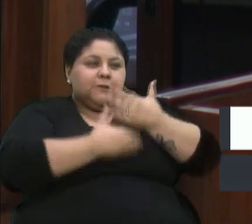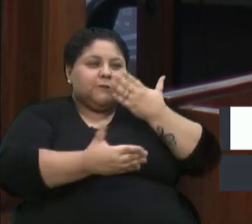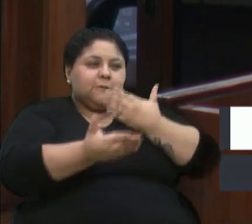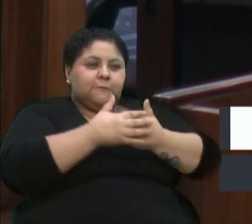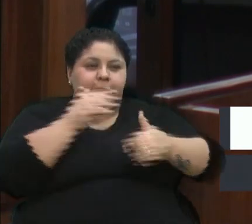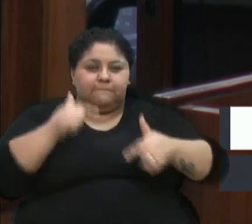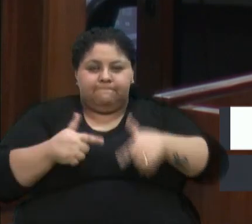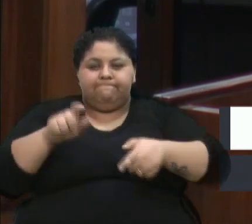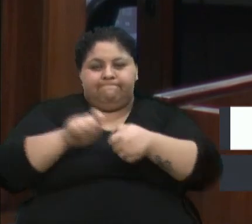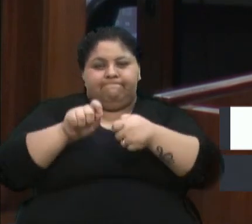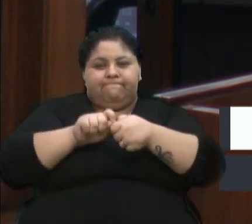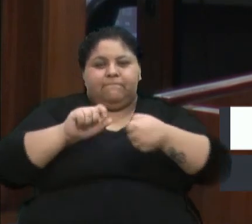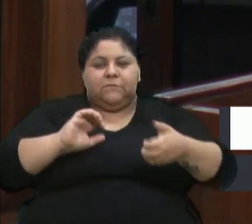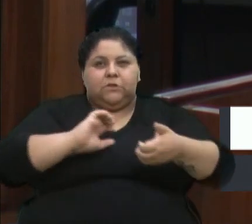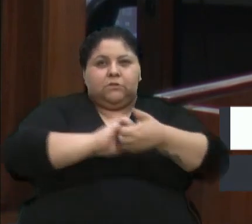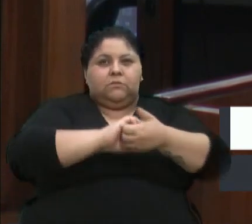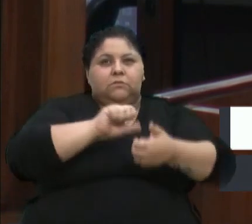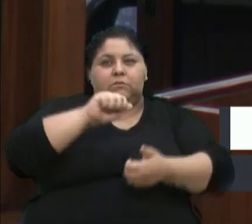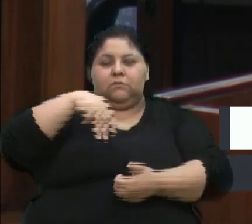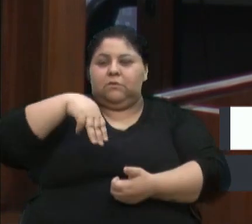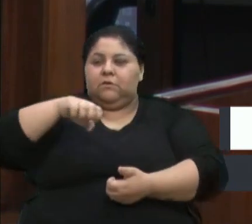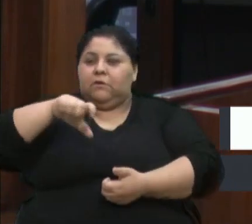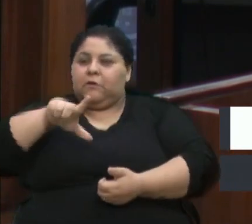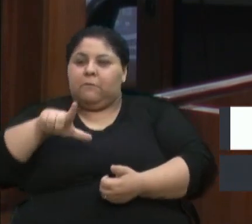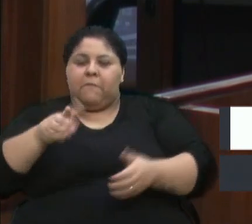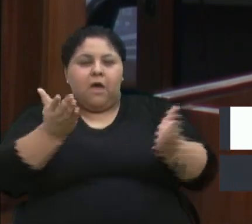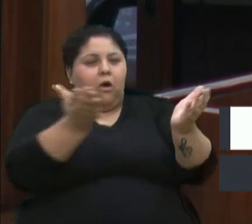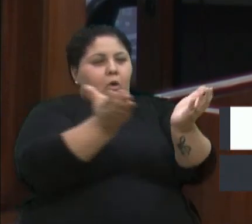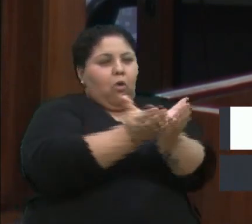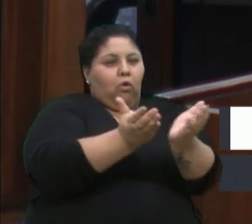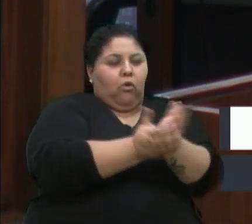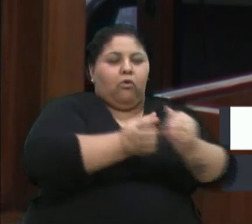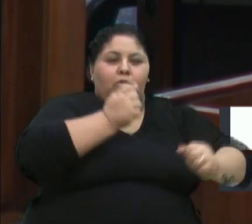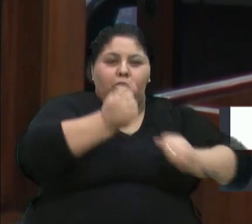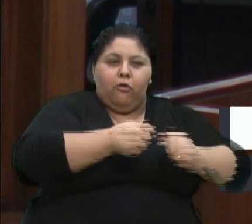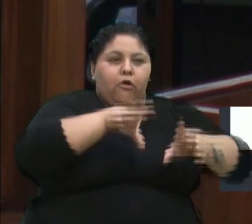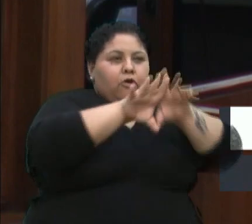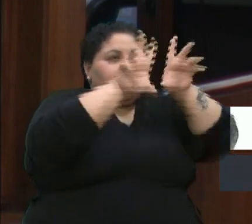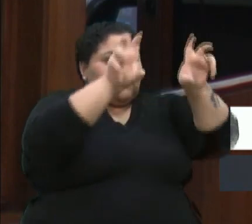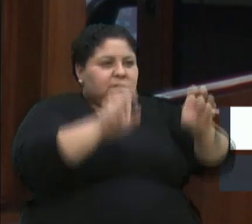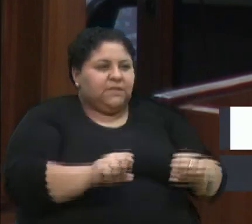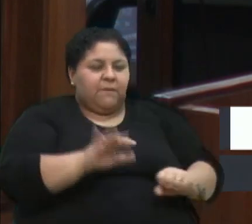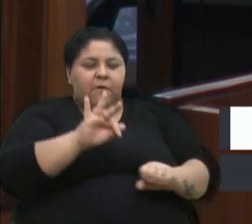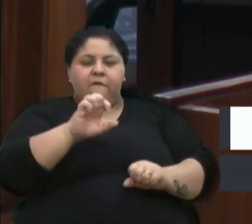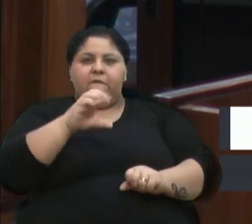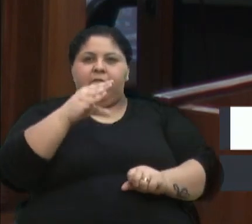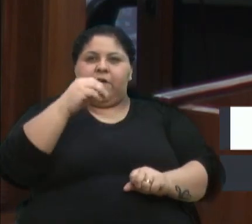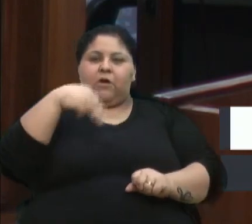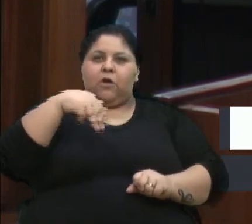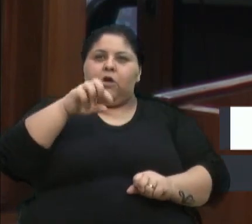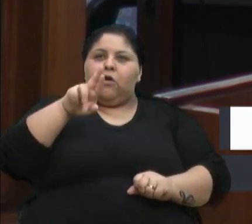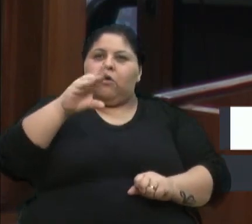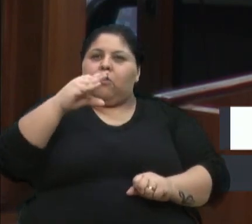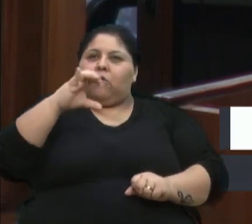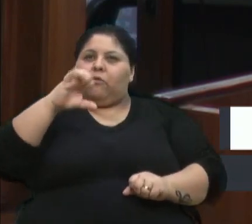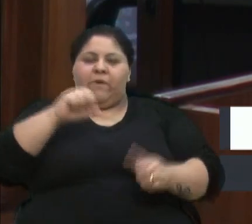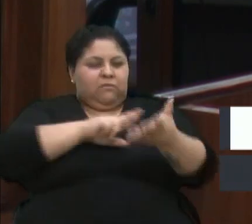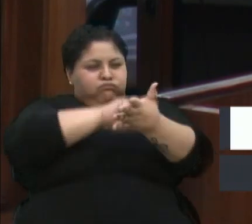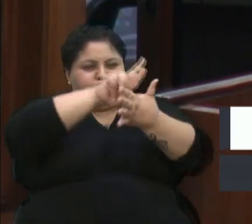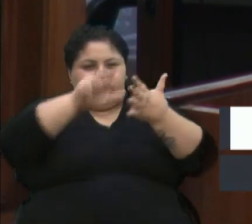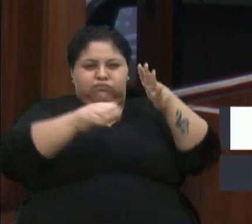trabalho feito em parceria da SMEL, com o Clube de Corredores, com o Sistema FEComércio, com o Grupo RBS, com os mais